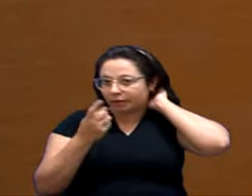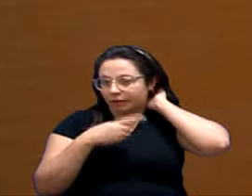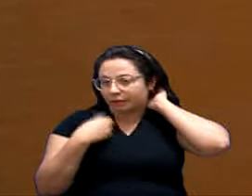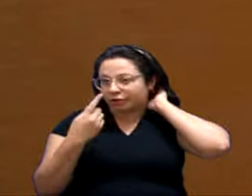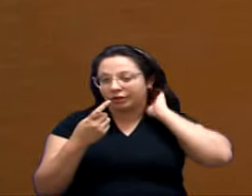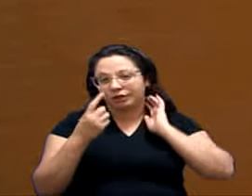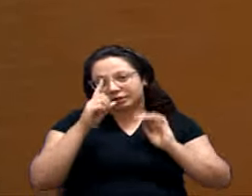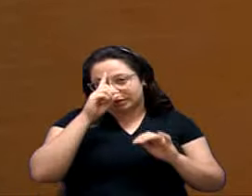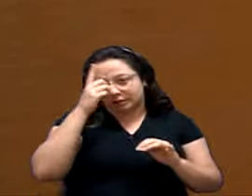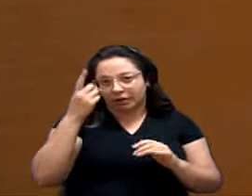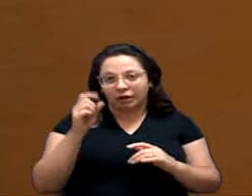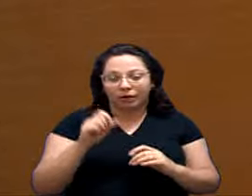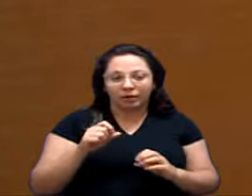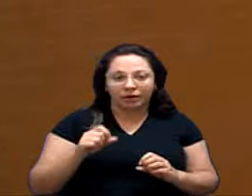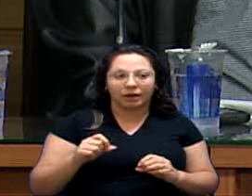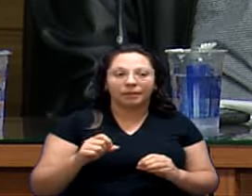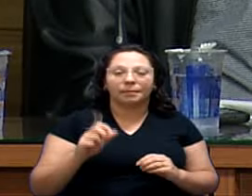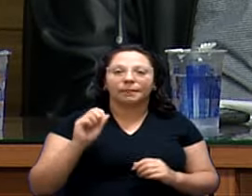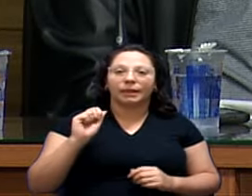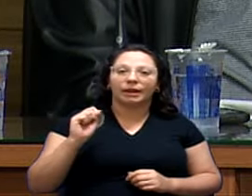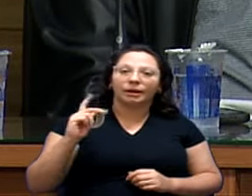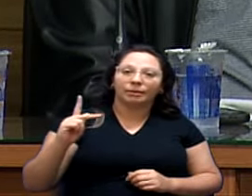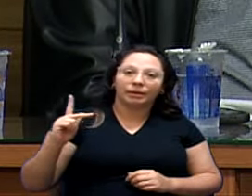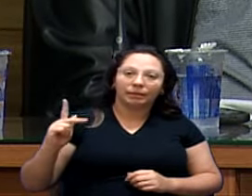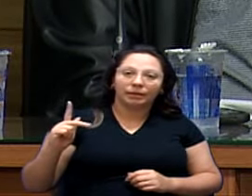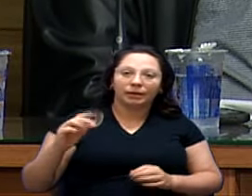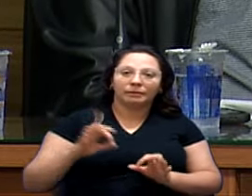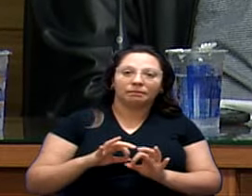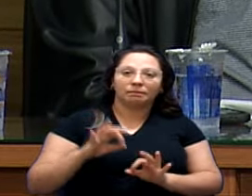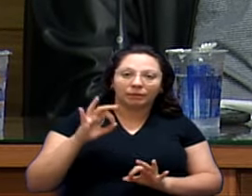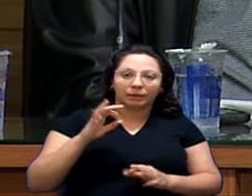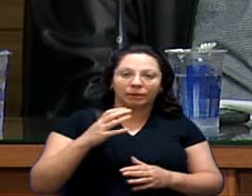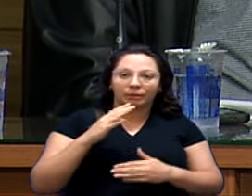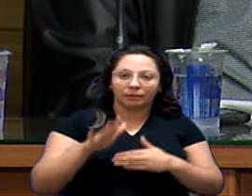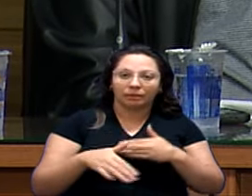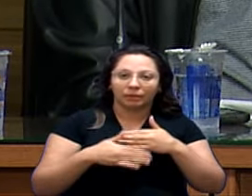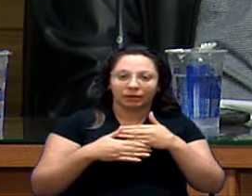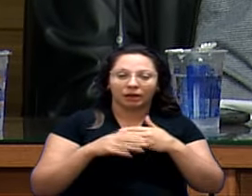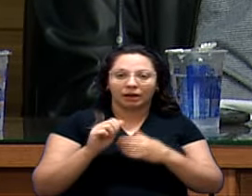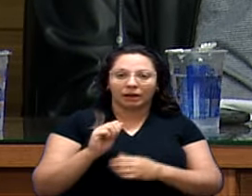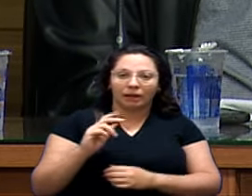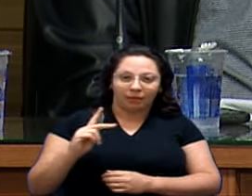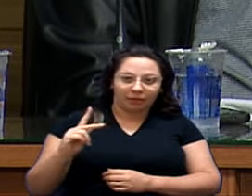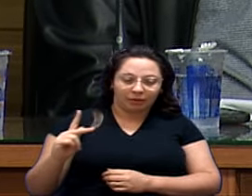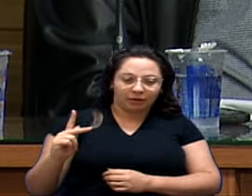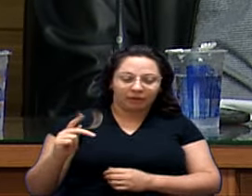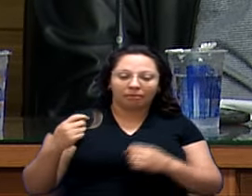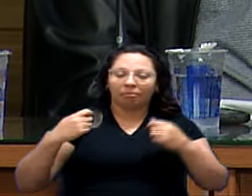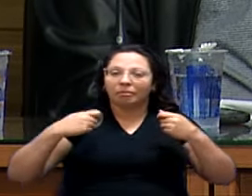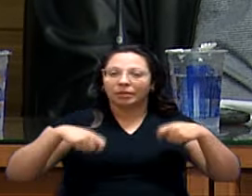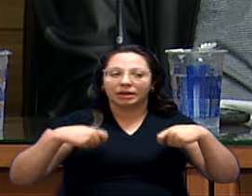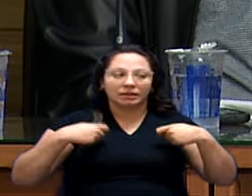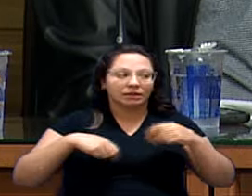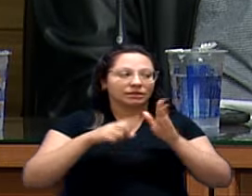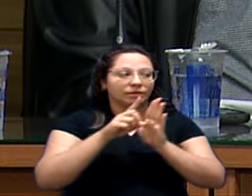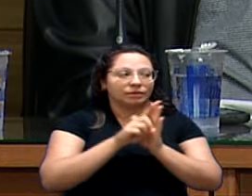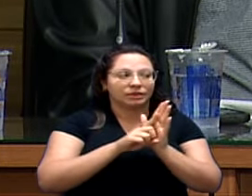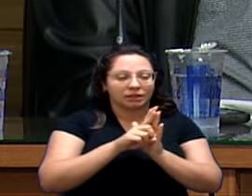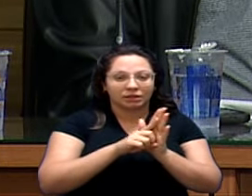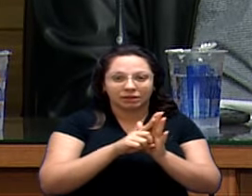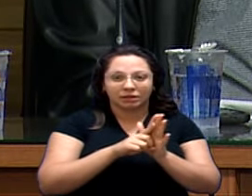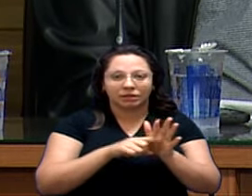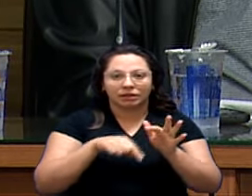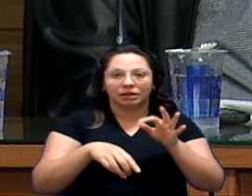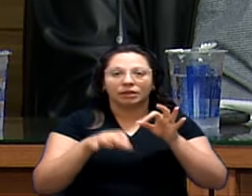quê de trazer uma app estendida e lógico a app estendida ela tem que ser fiscalizada pela prefeitura